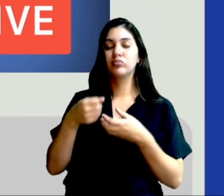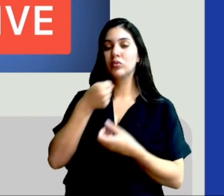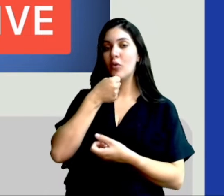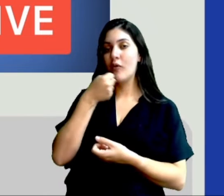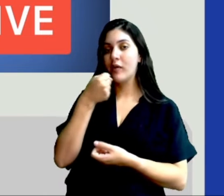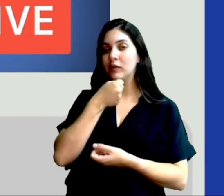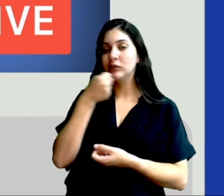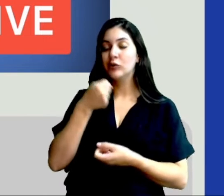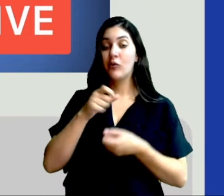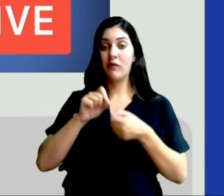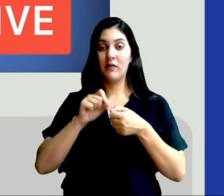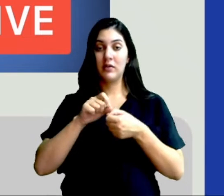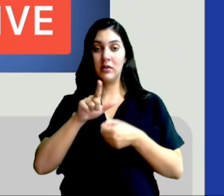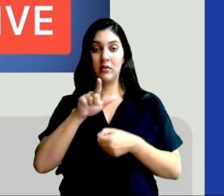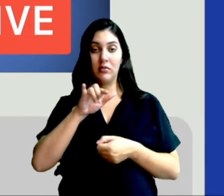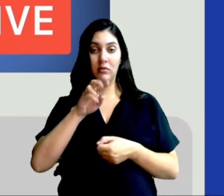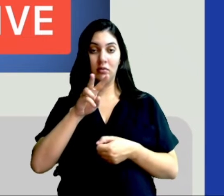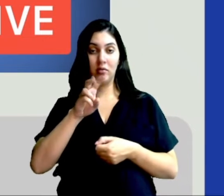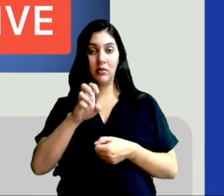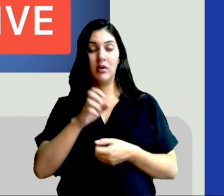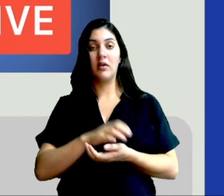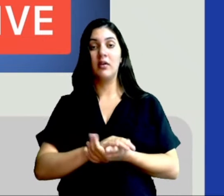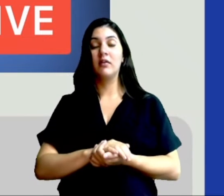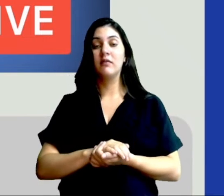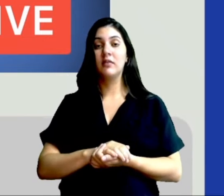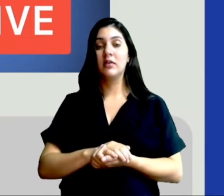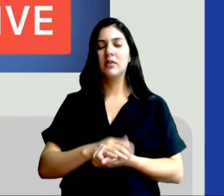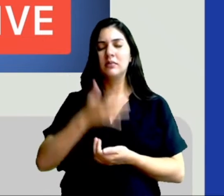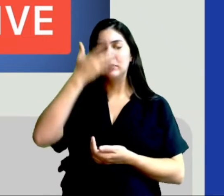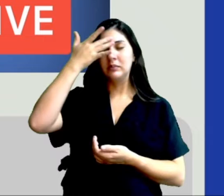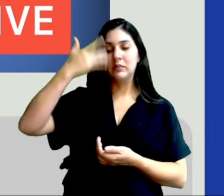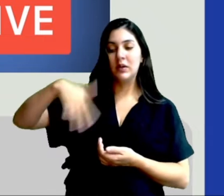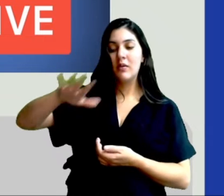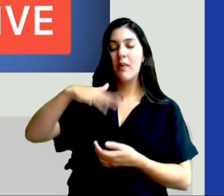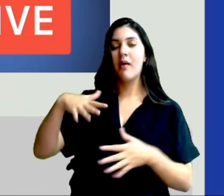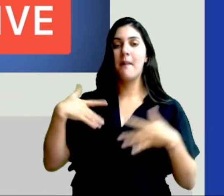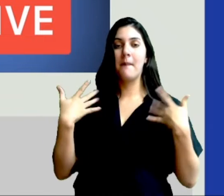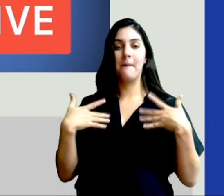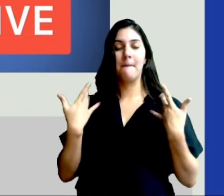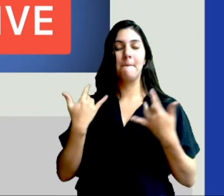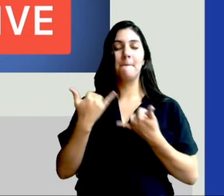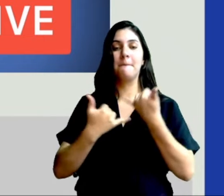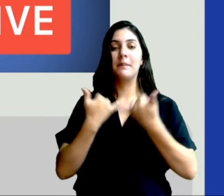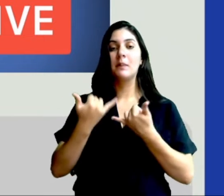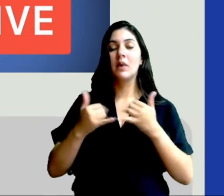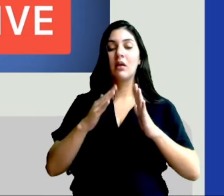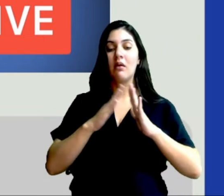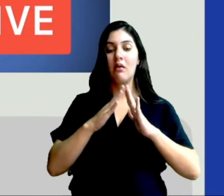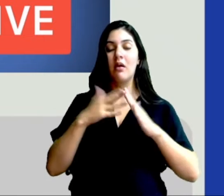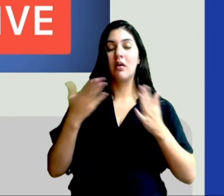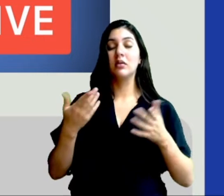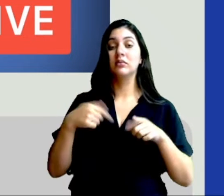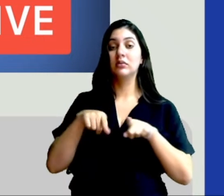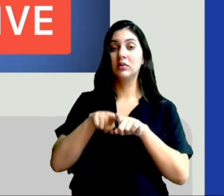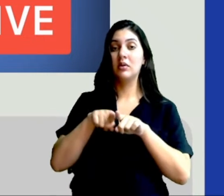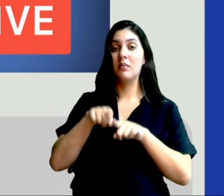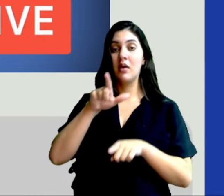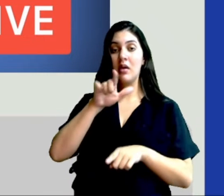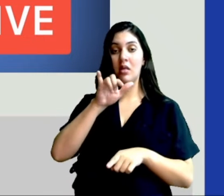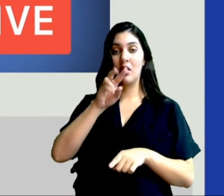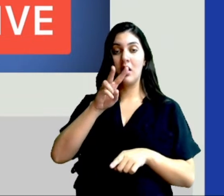fazendo live para as pessoas, né, se divertirem em casa, como também lives